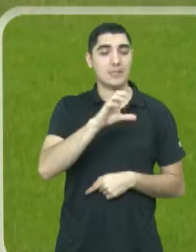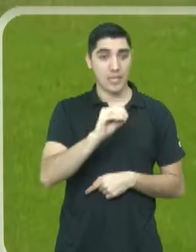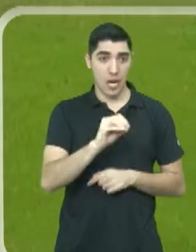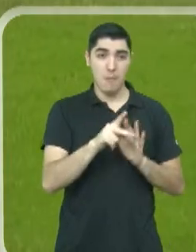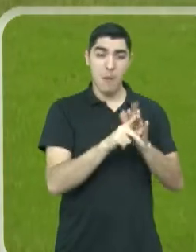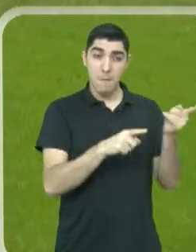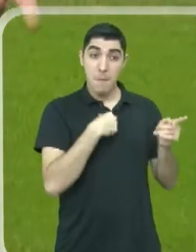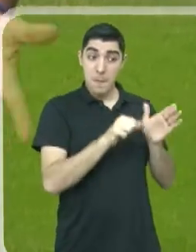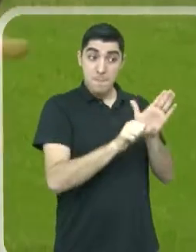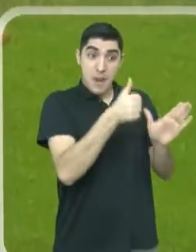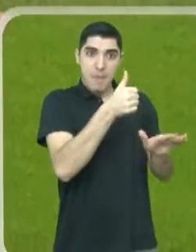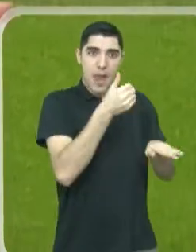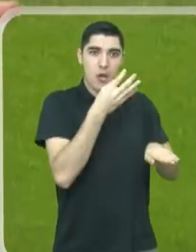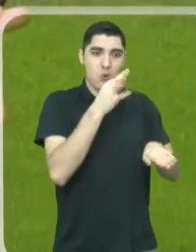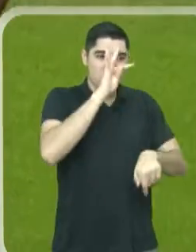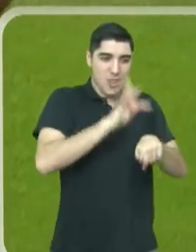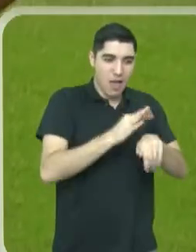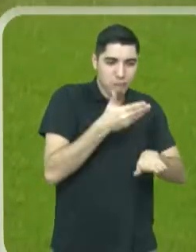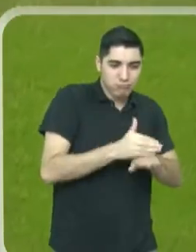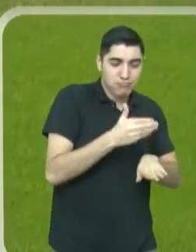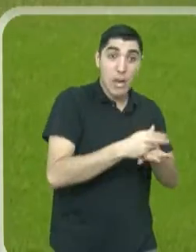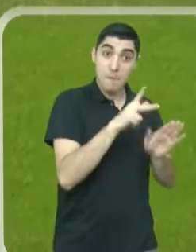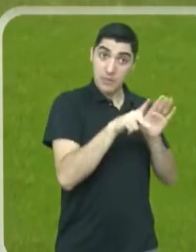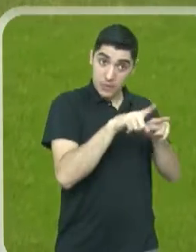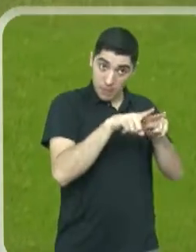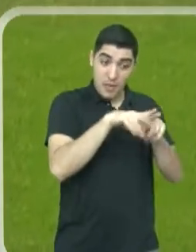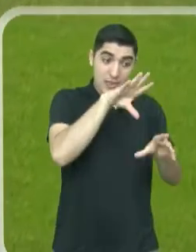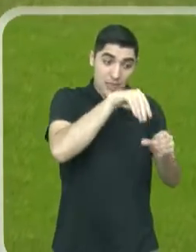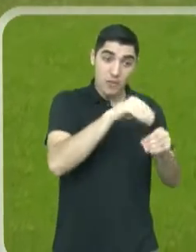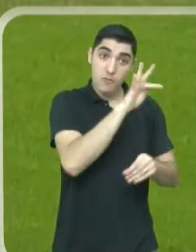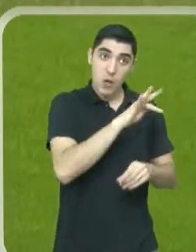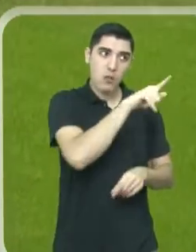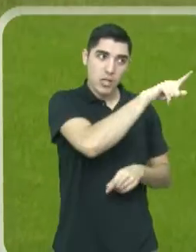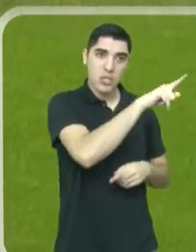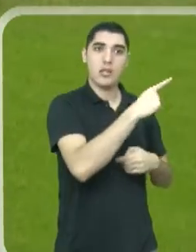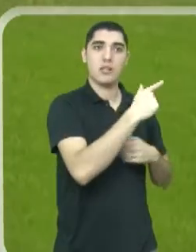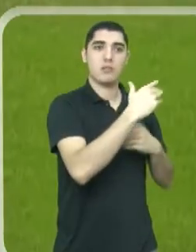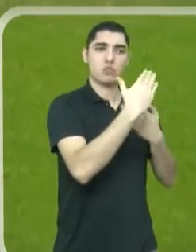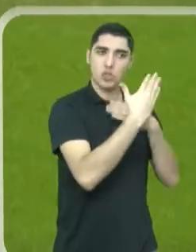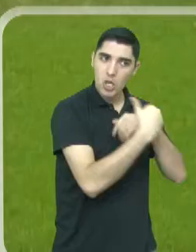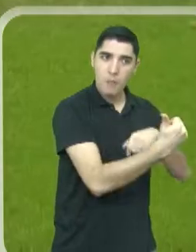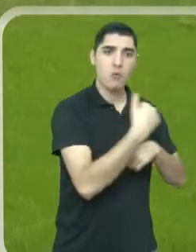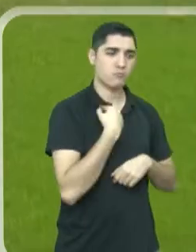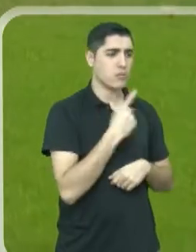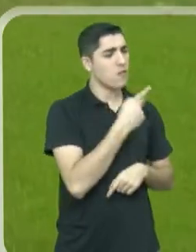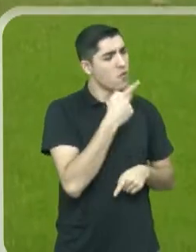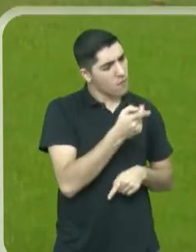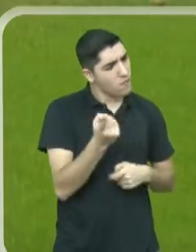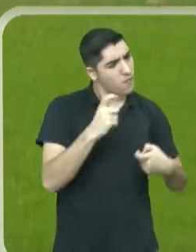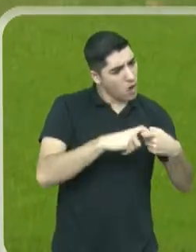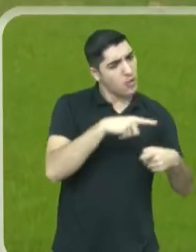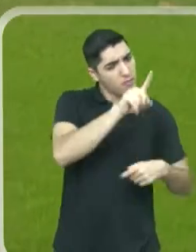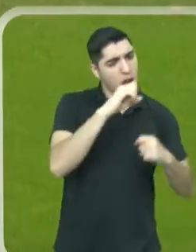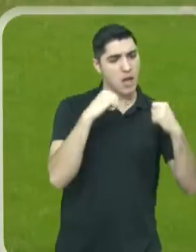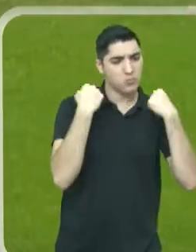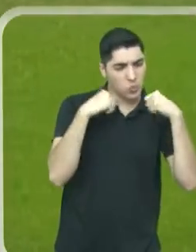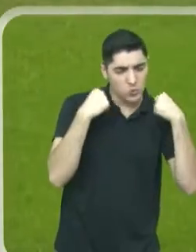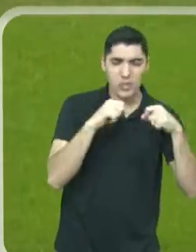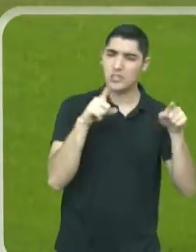na escola, né, foi meu professor na faculdade, ele me chamou, né, e falou, cara, volta, educação física também é um mercado difícil, né? Você